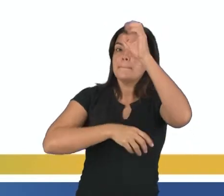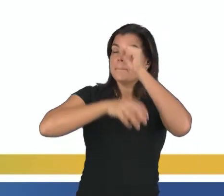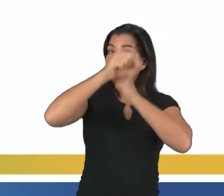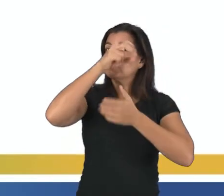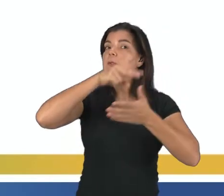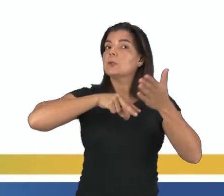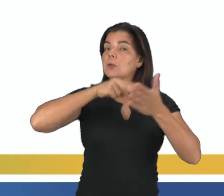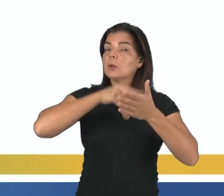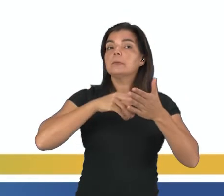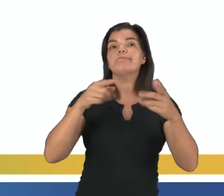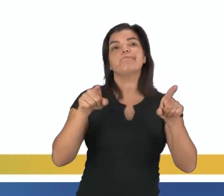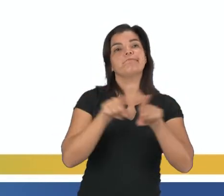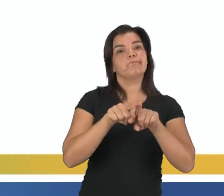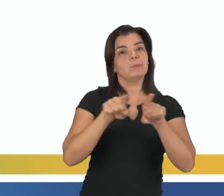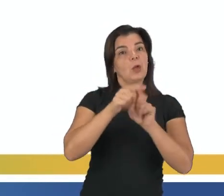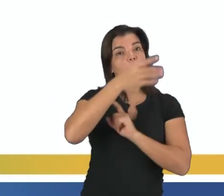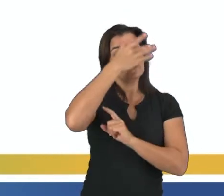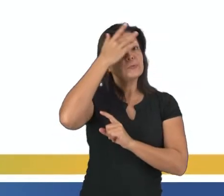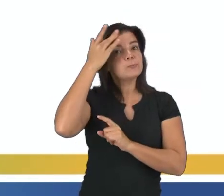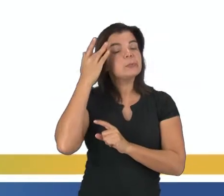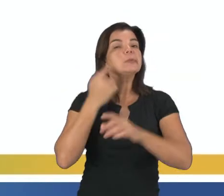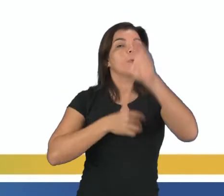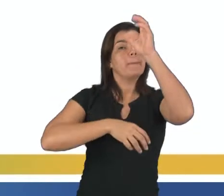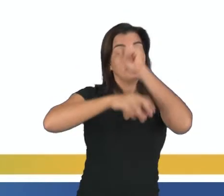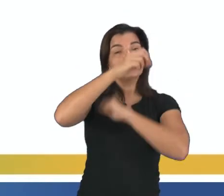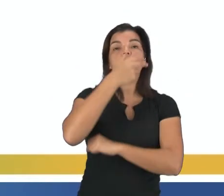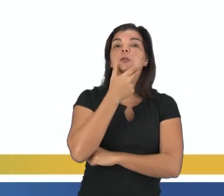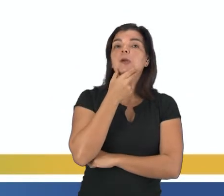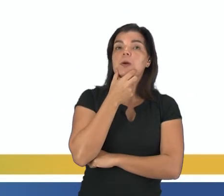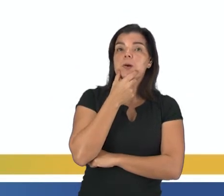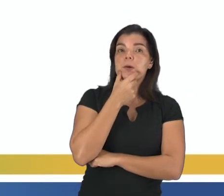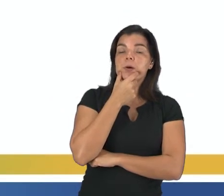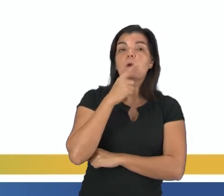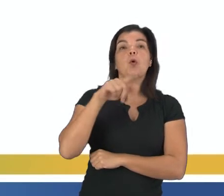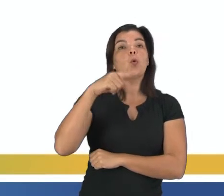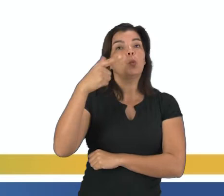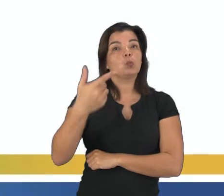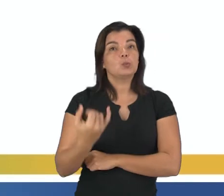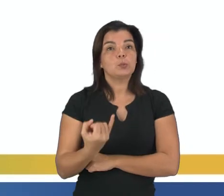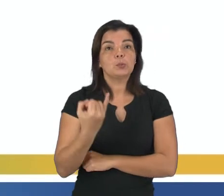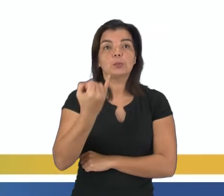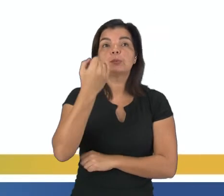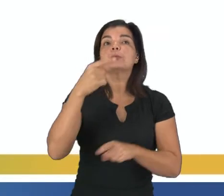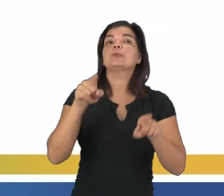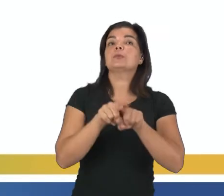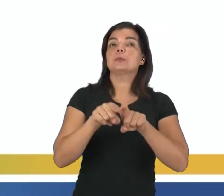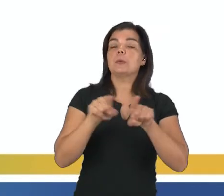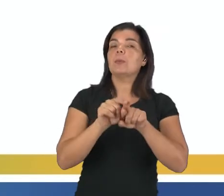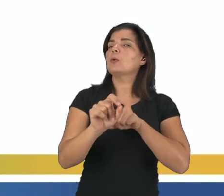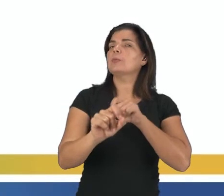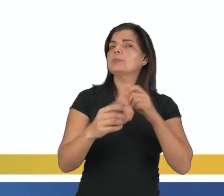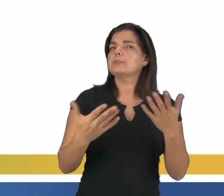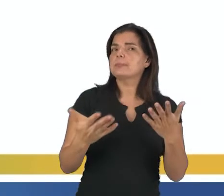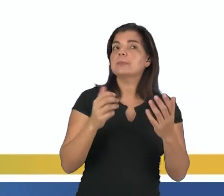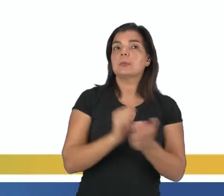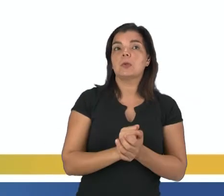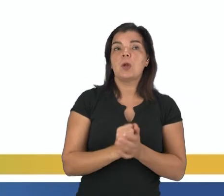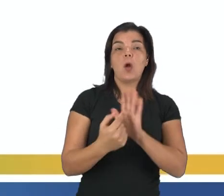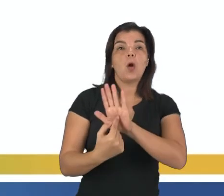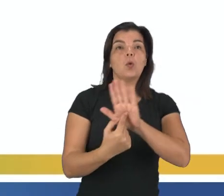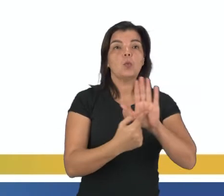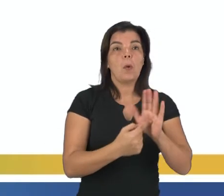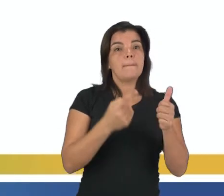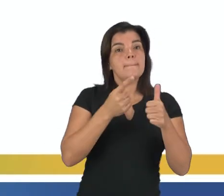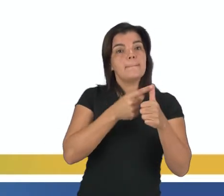aprenderam a ler e consequentemente mais pessoas aprenderam o inglês outra coisa que foi importante que também marcou essa fase foi a